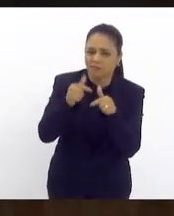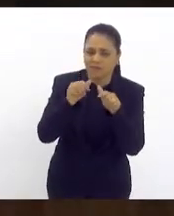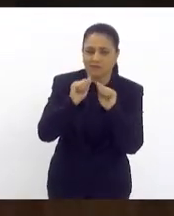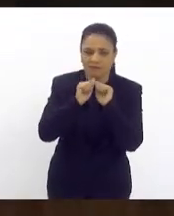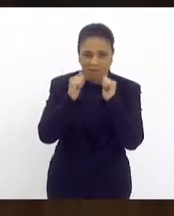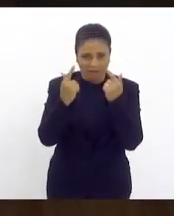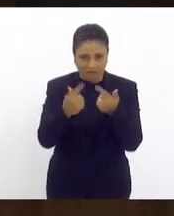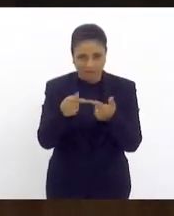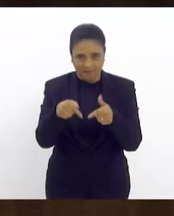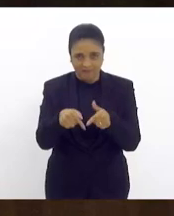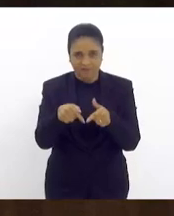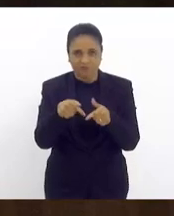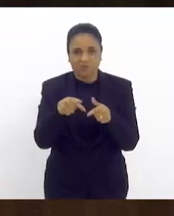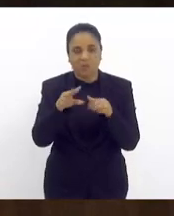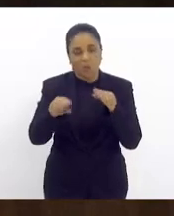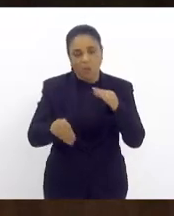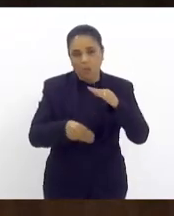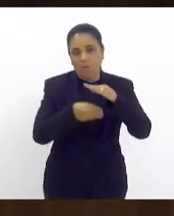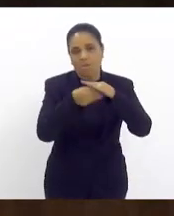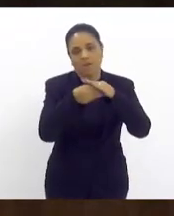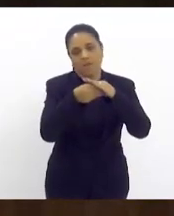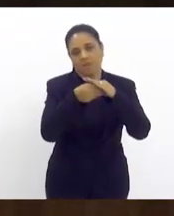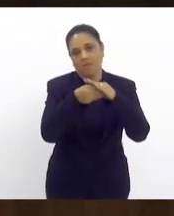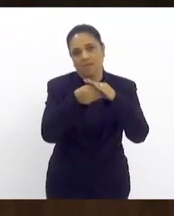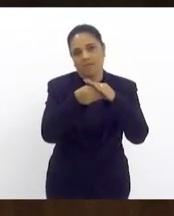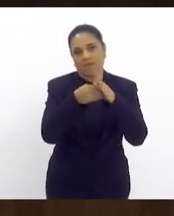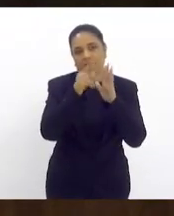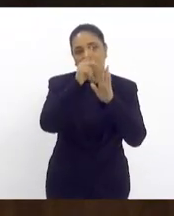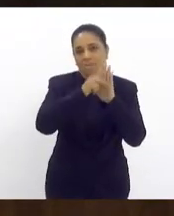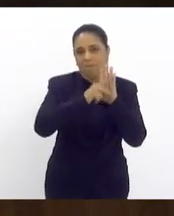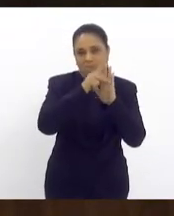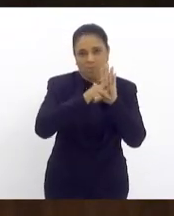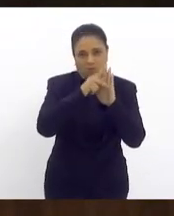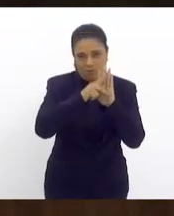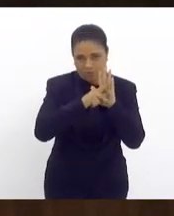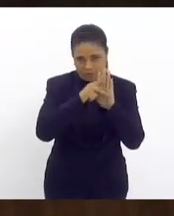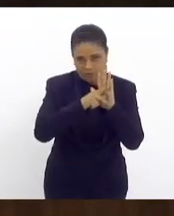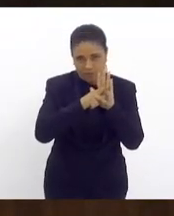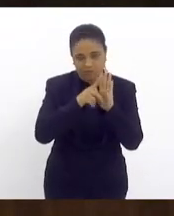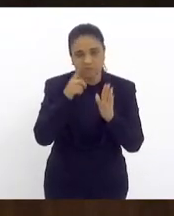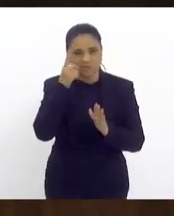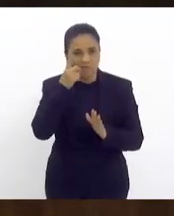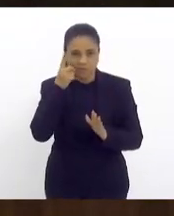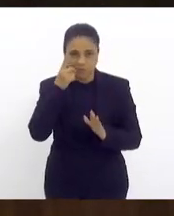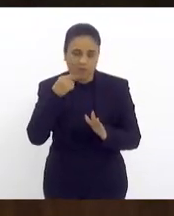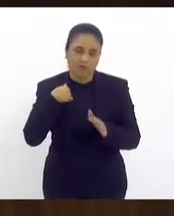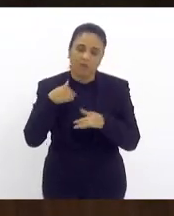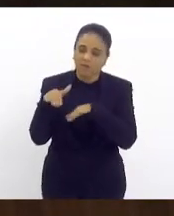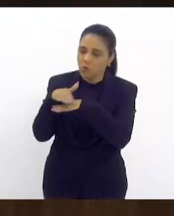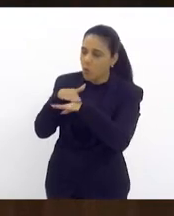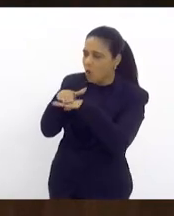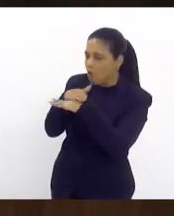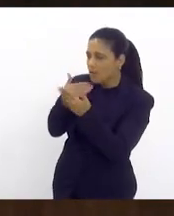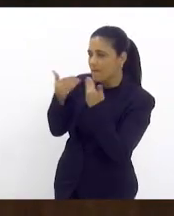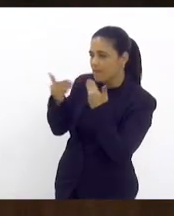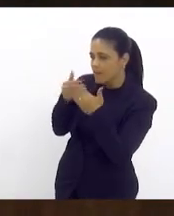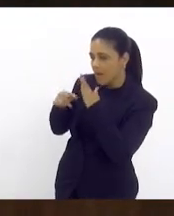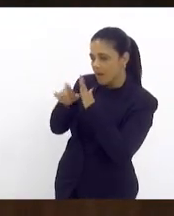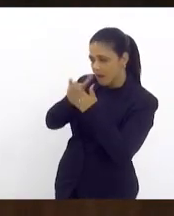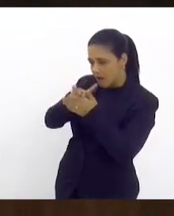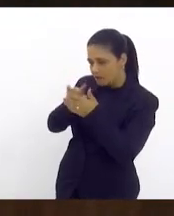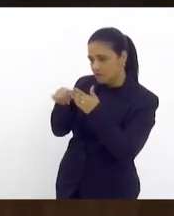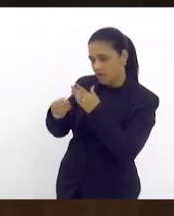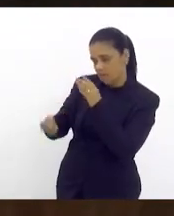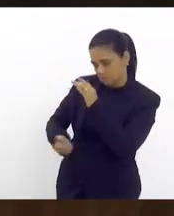emenda em projetos de colegas A não ser que eu fale com colega e considere ele ainda como